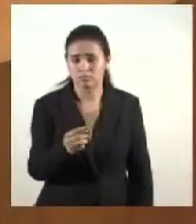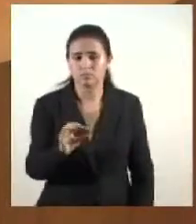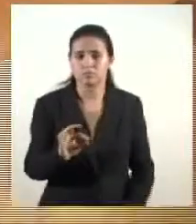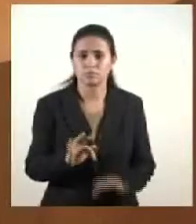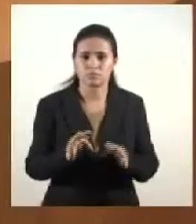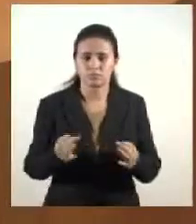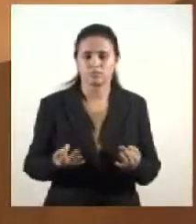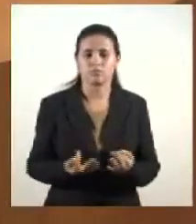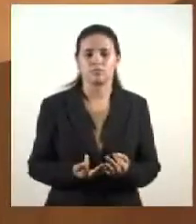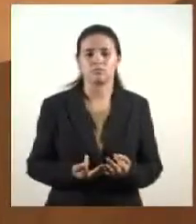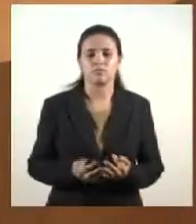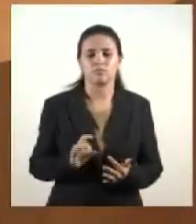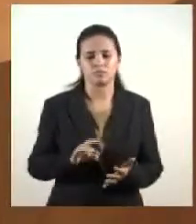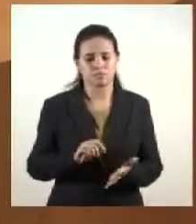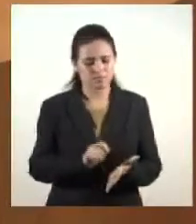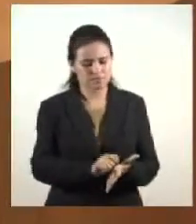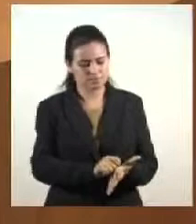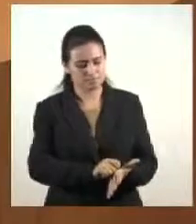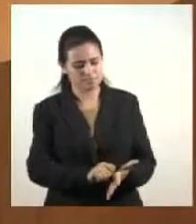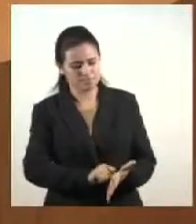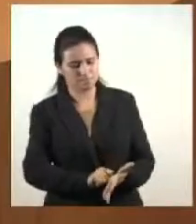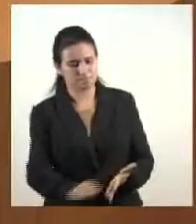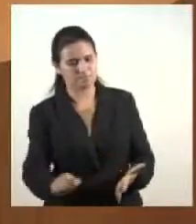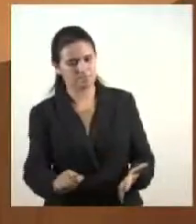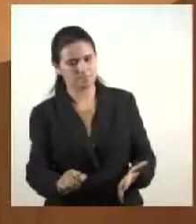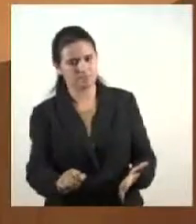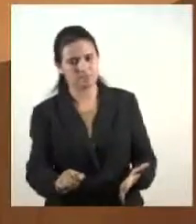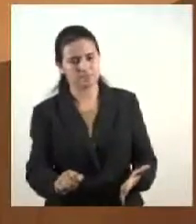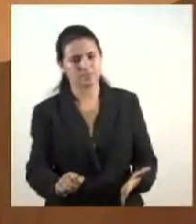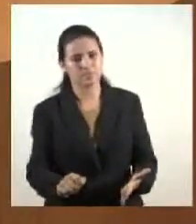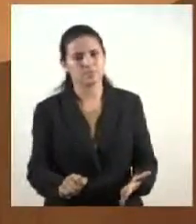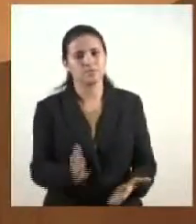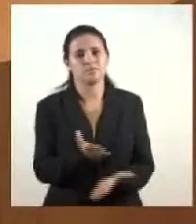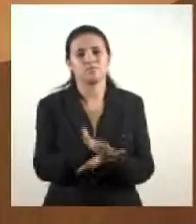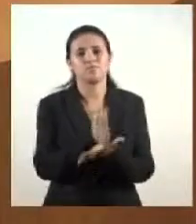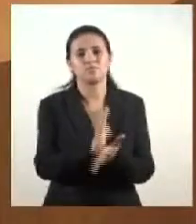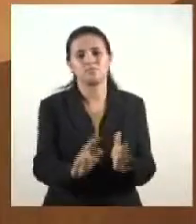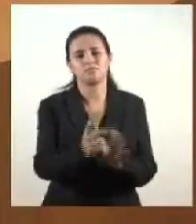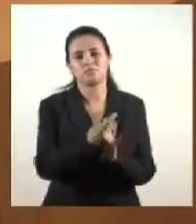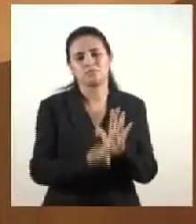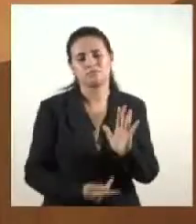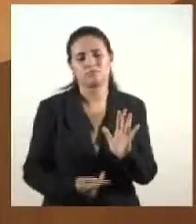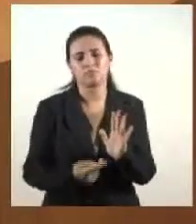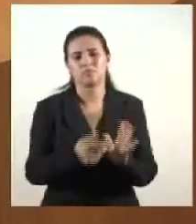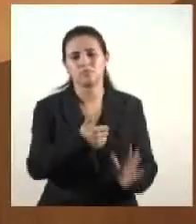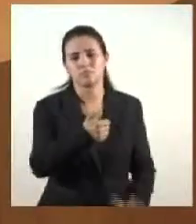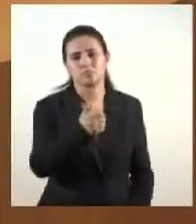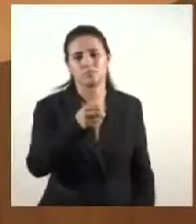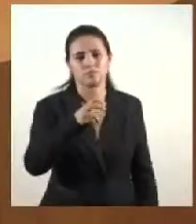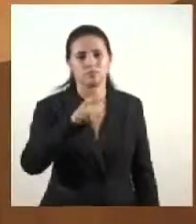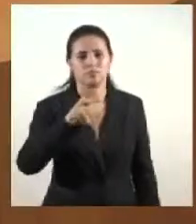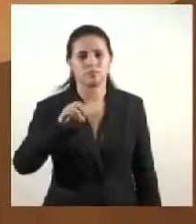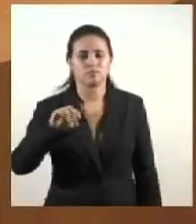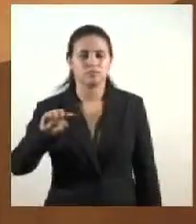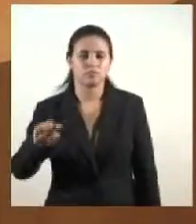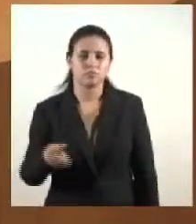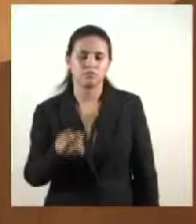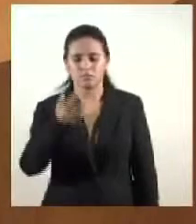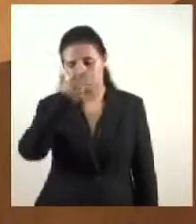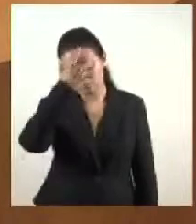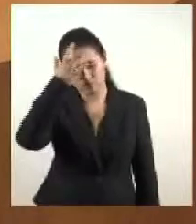canetada, vai deixar desassistidos deste programa cerca de 150 mil pessoas.